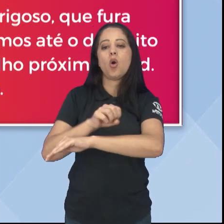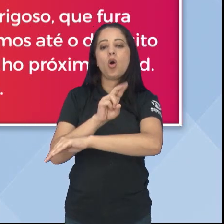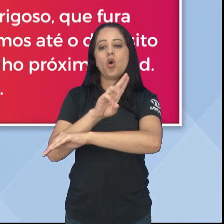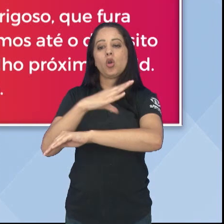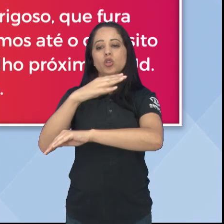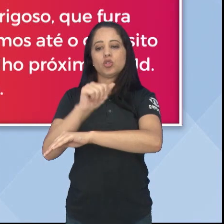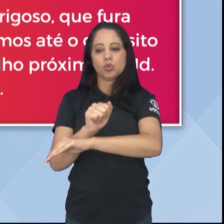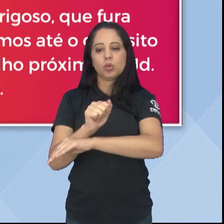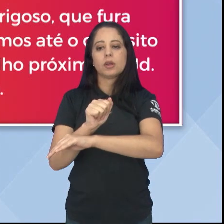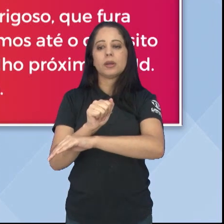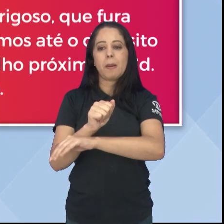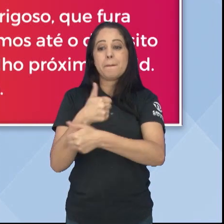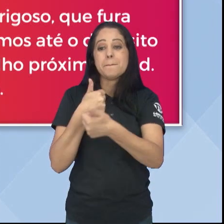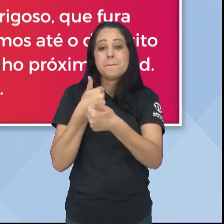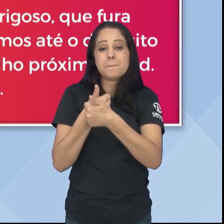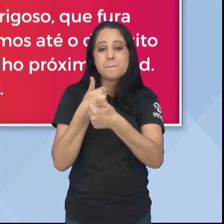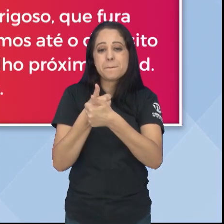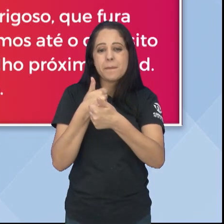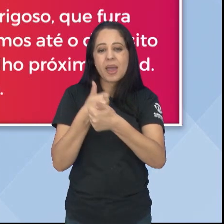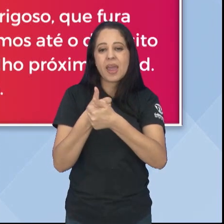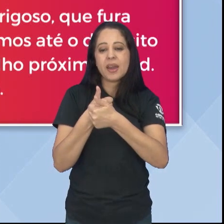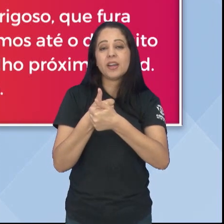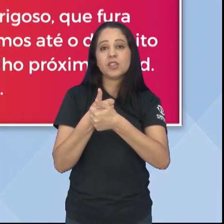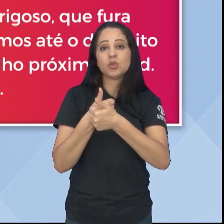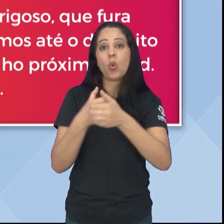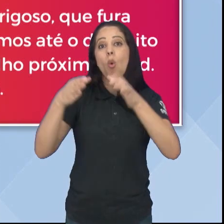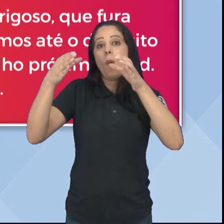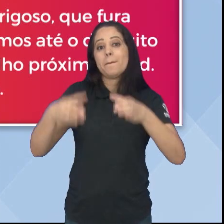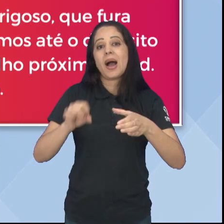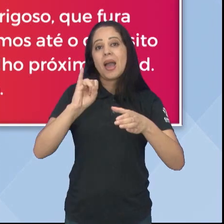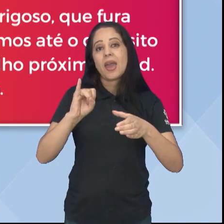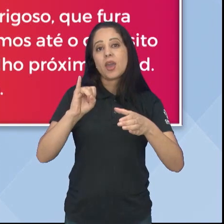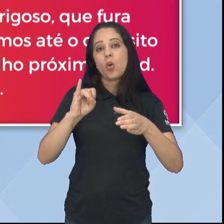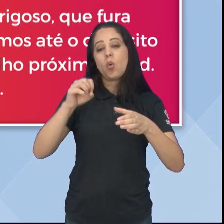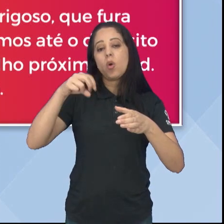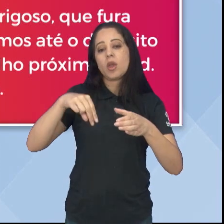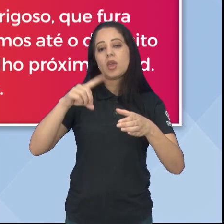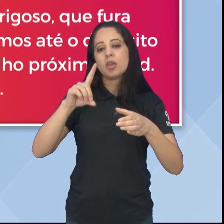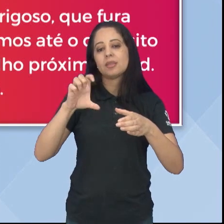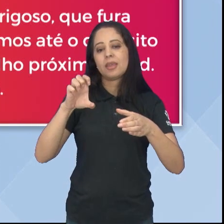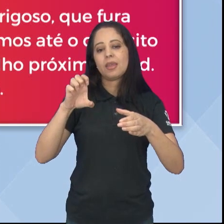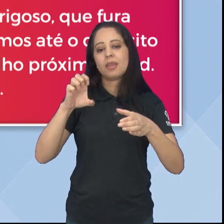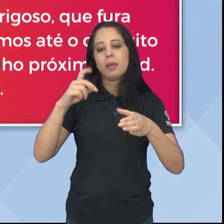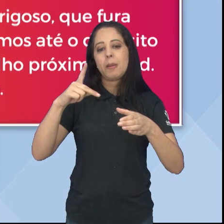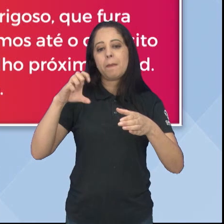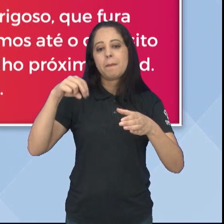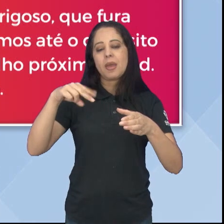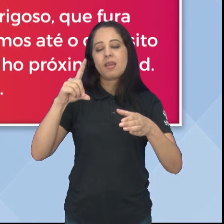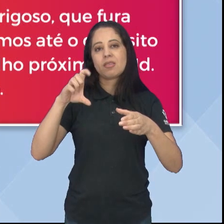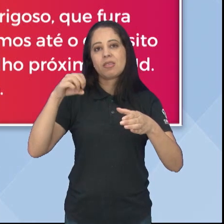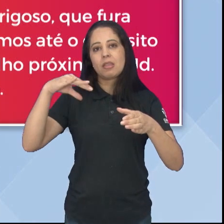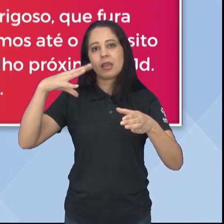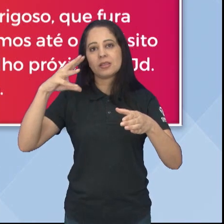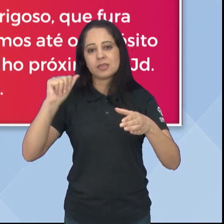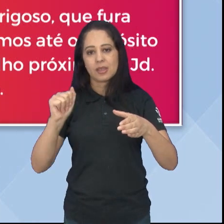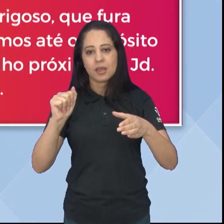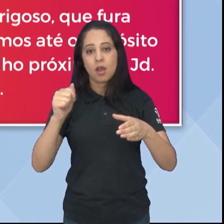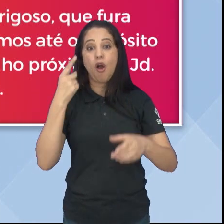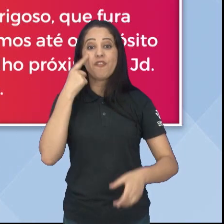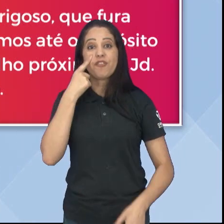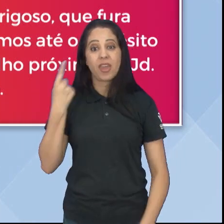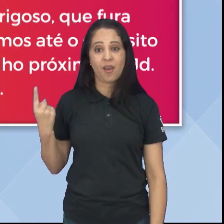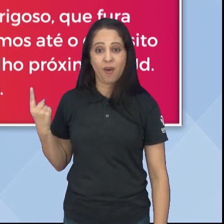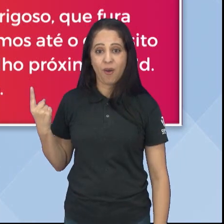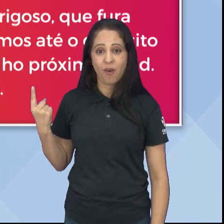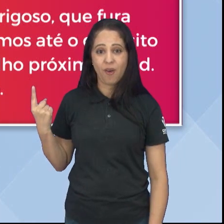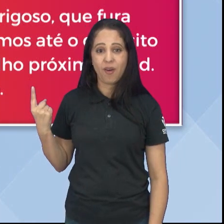de Carvalho, que fica próximo ao Jardim Independência. Ó, esse é o estocado. Veja ali